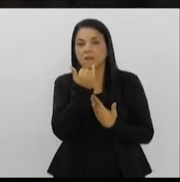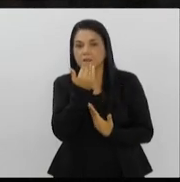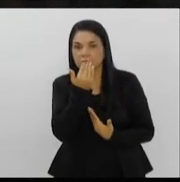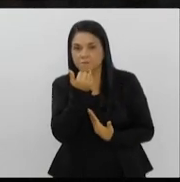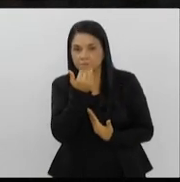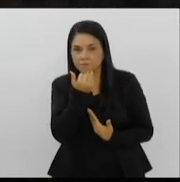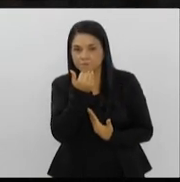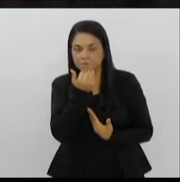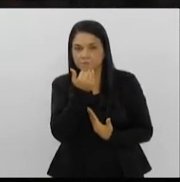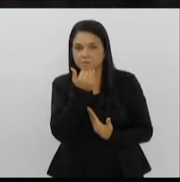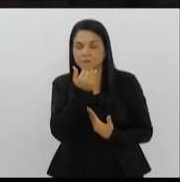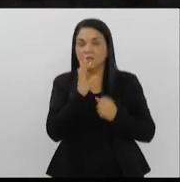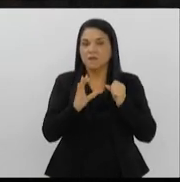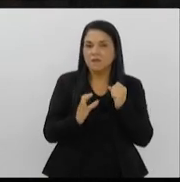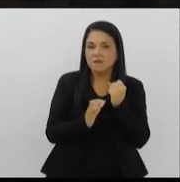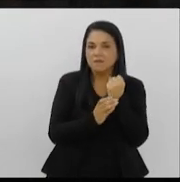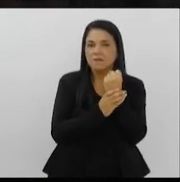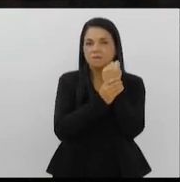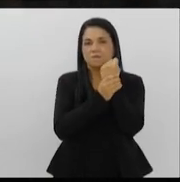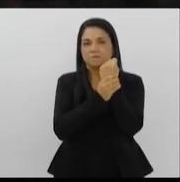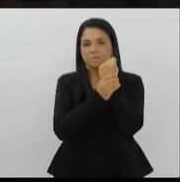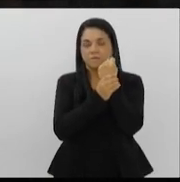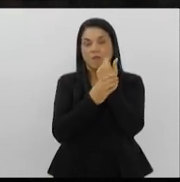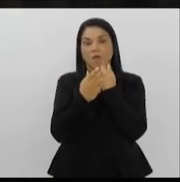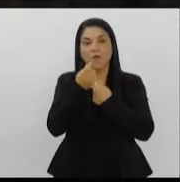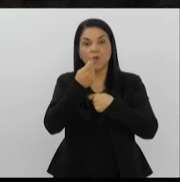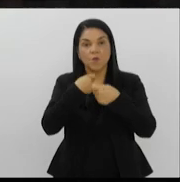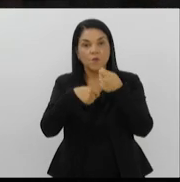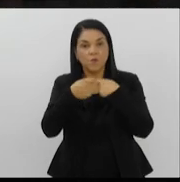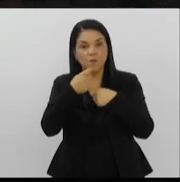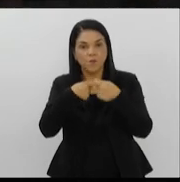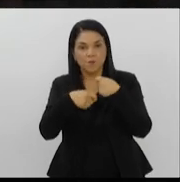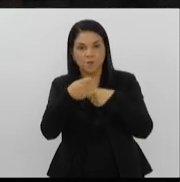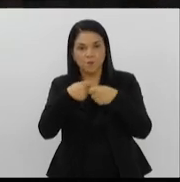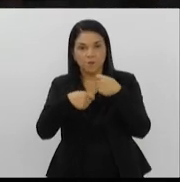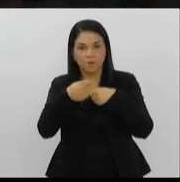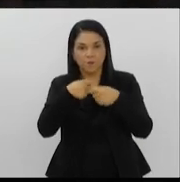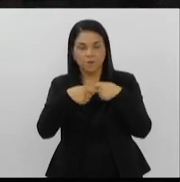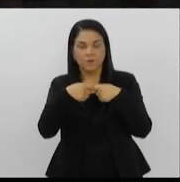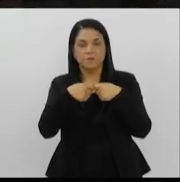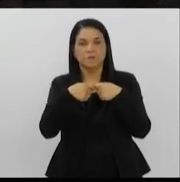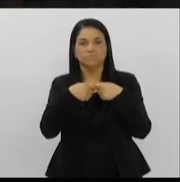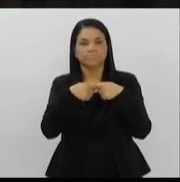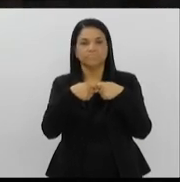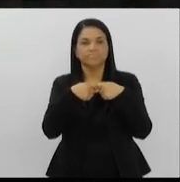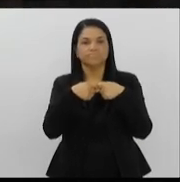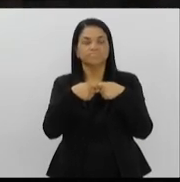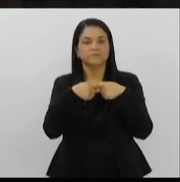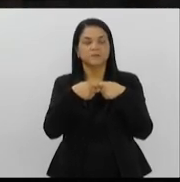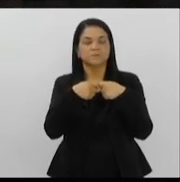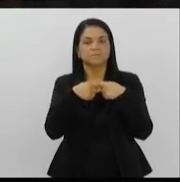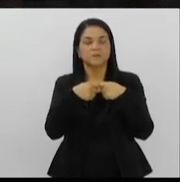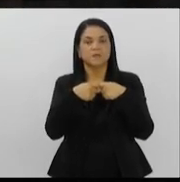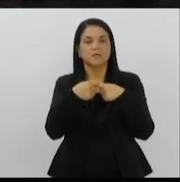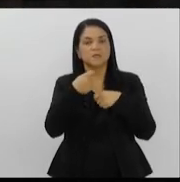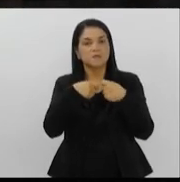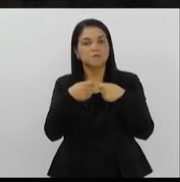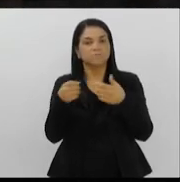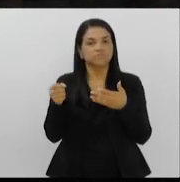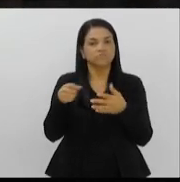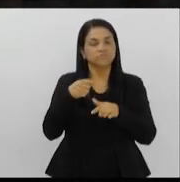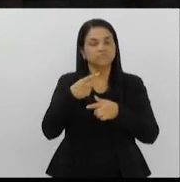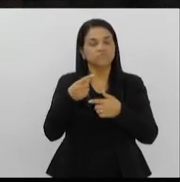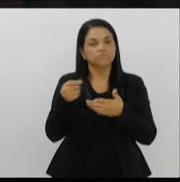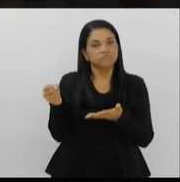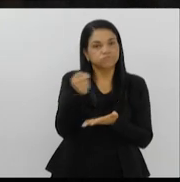e garantir que a nossa economia ela venha a ser aquecida, aumente a geração de emprego e